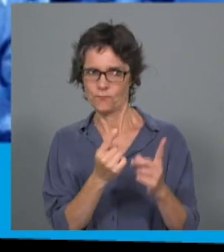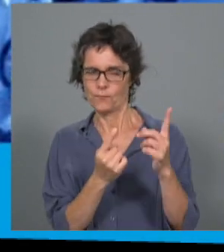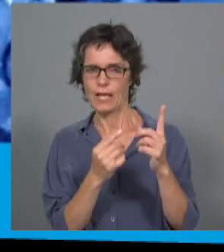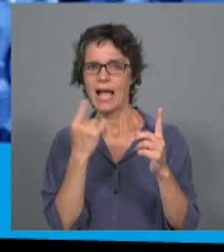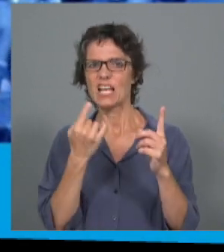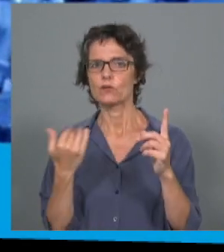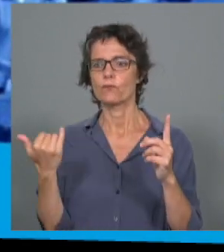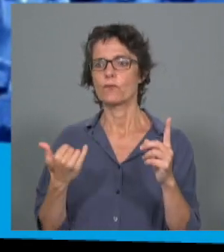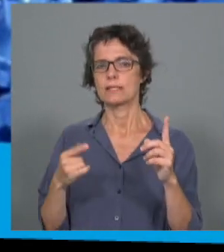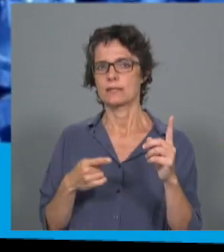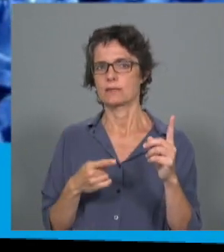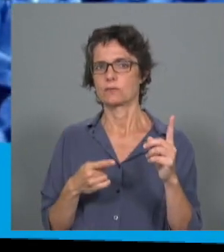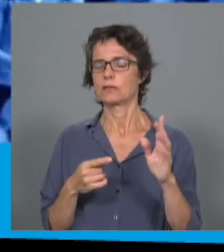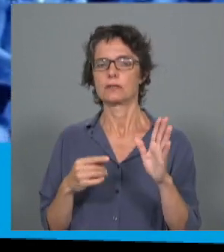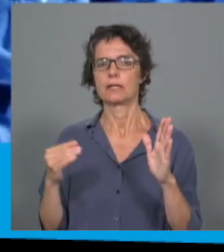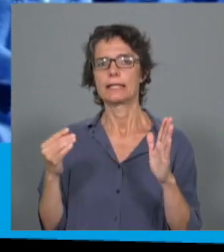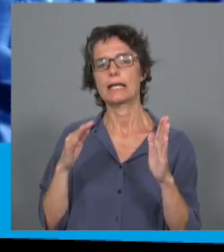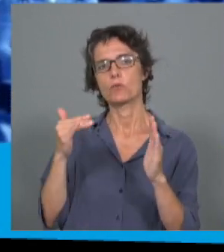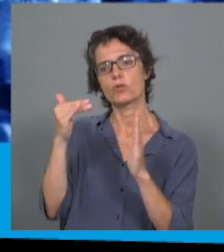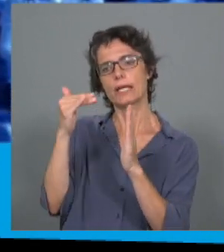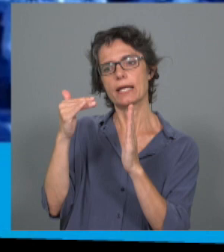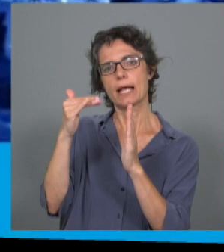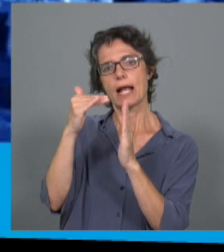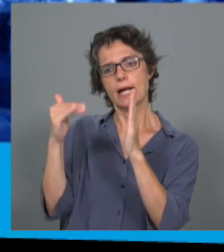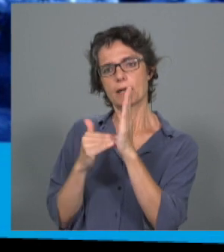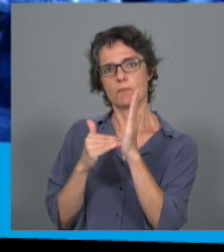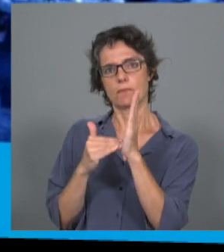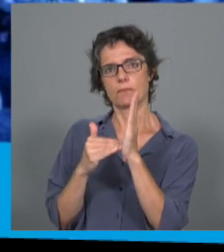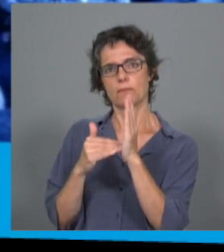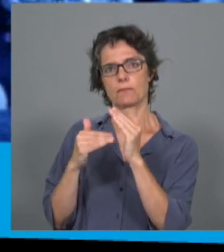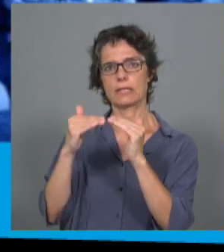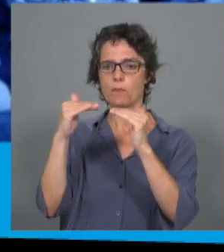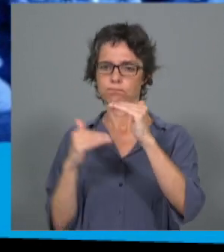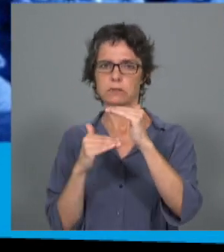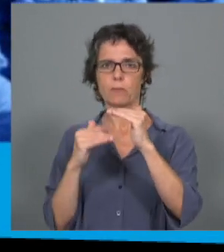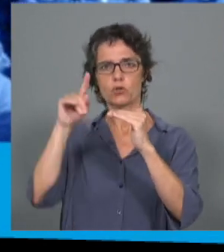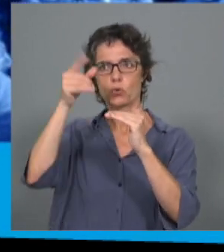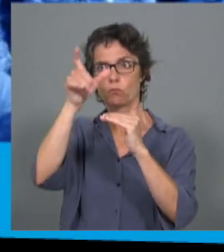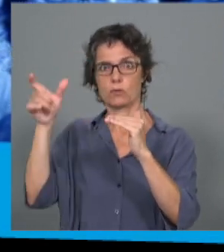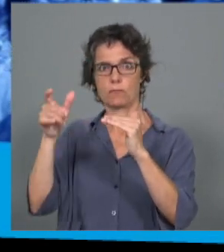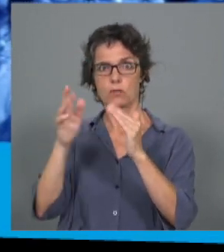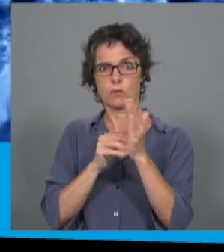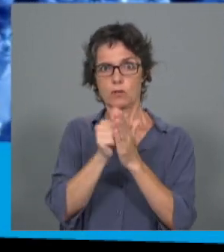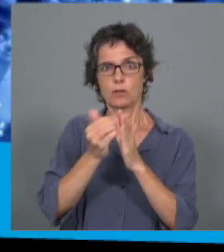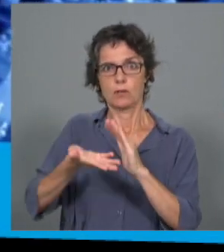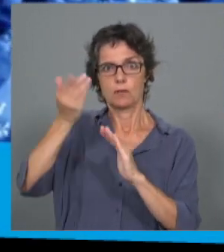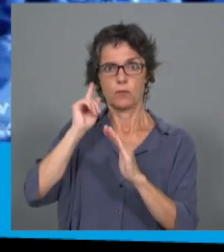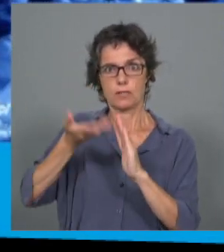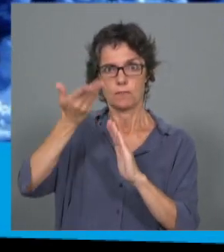pode tornar-se protagonista da história da salvação. Quando fiz a primeira apresentação do livro,